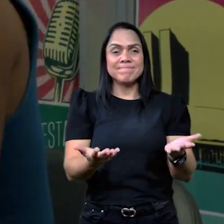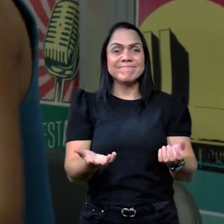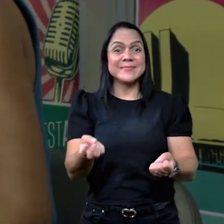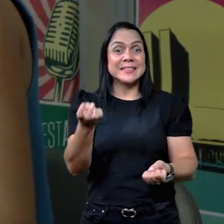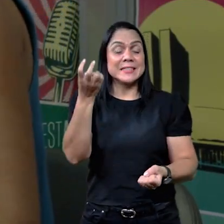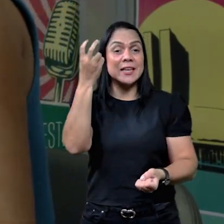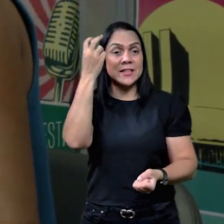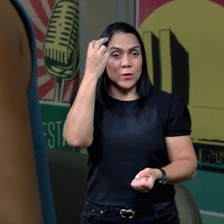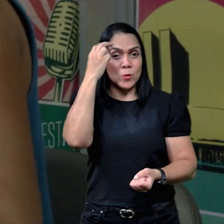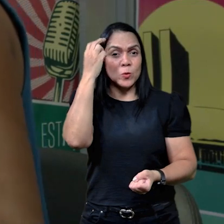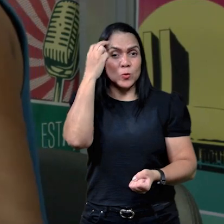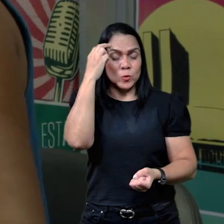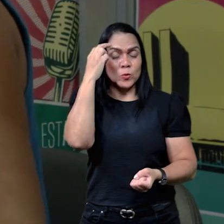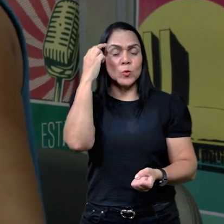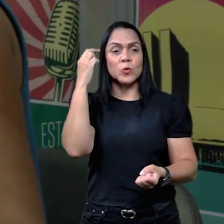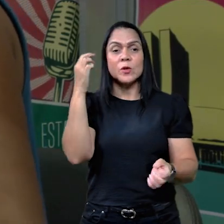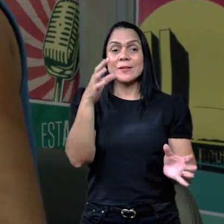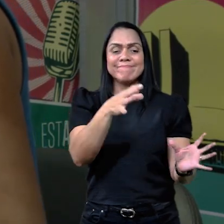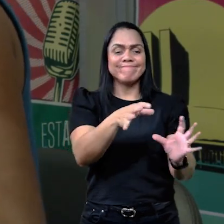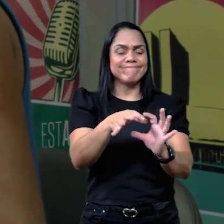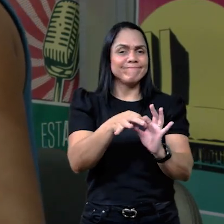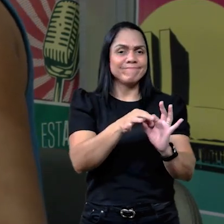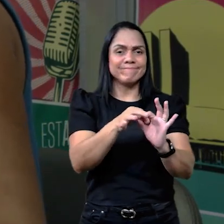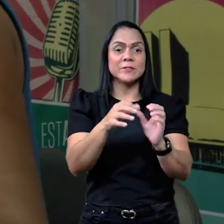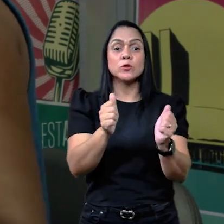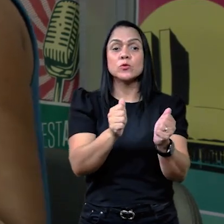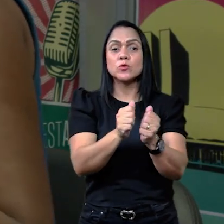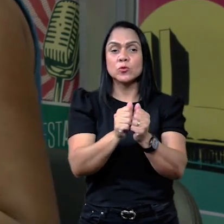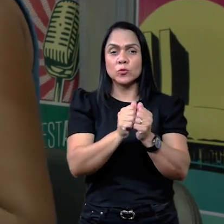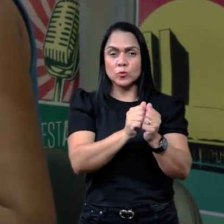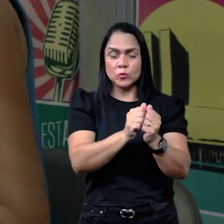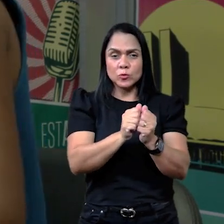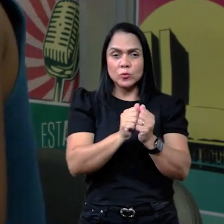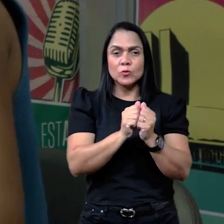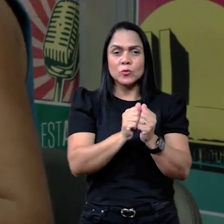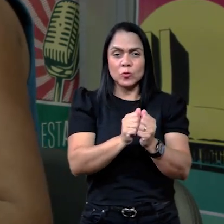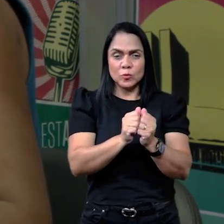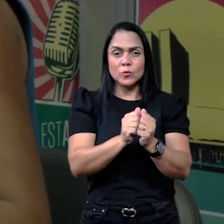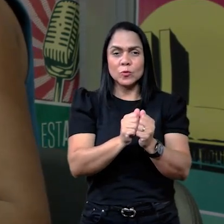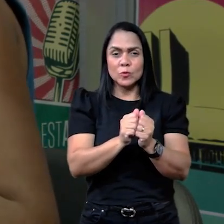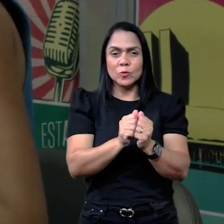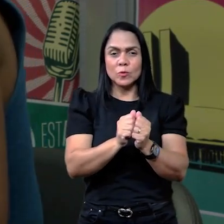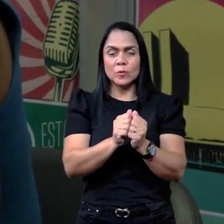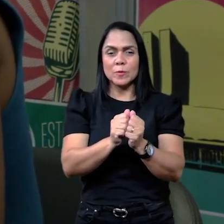ela vem das culturas e está totalmente atravessada pelos modos,